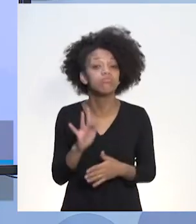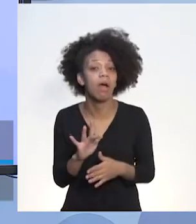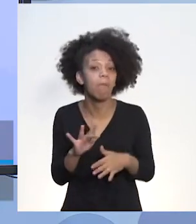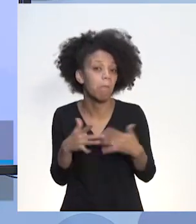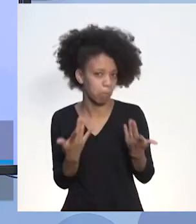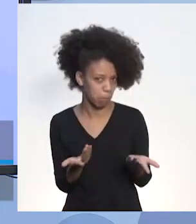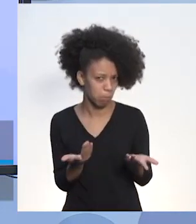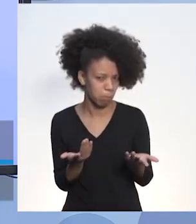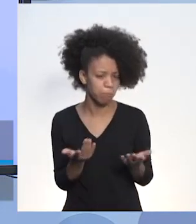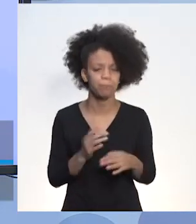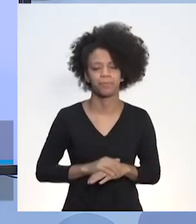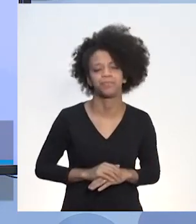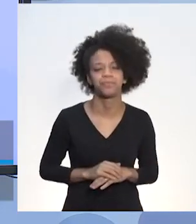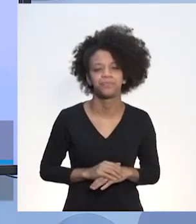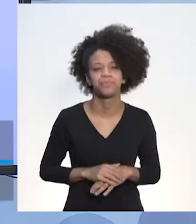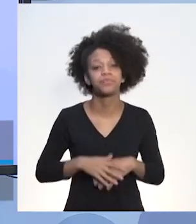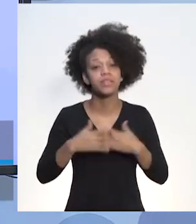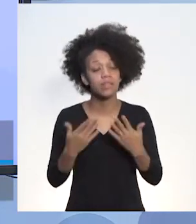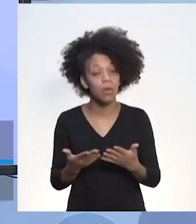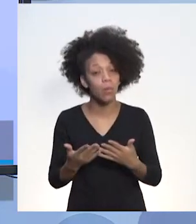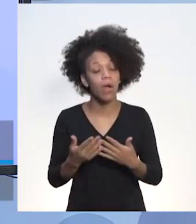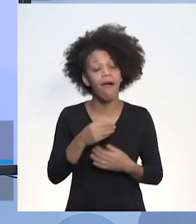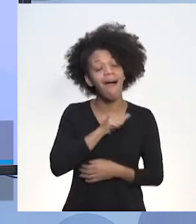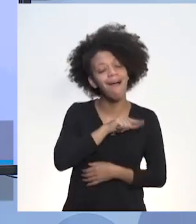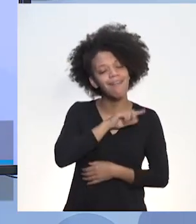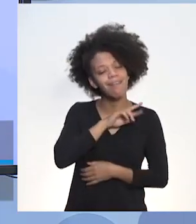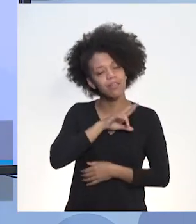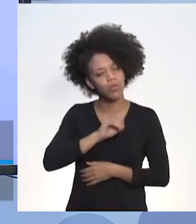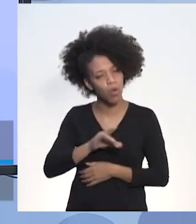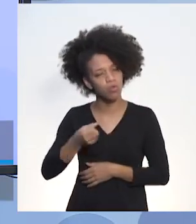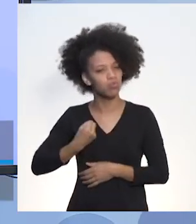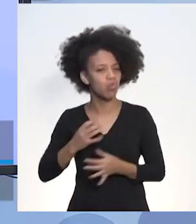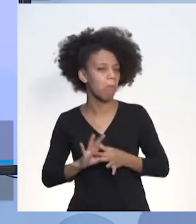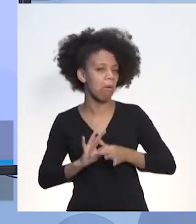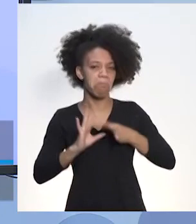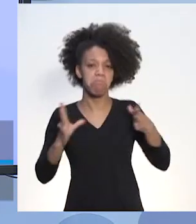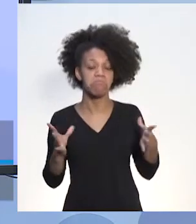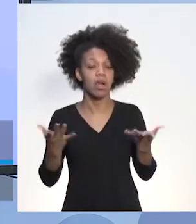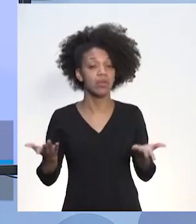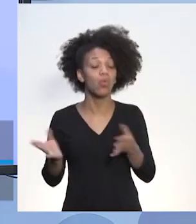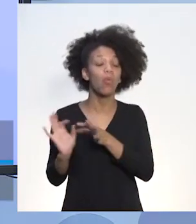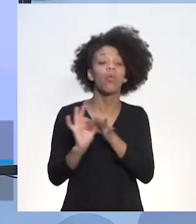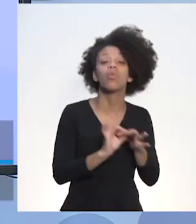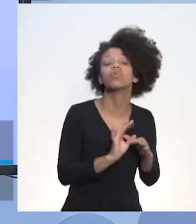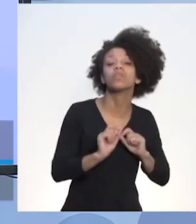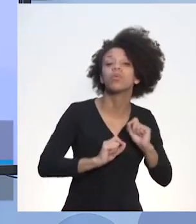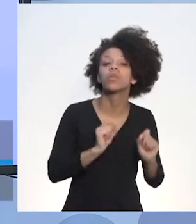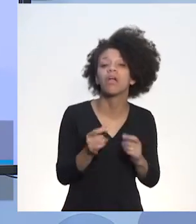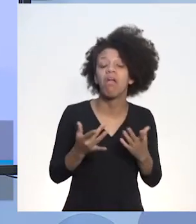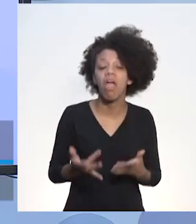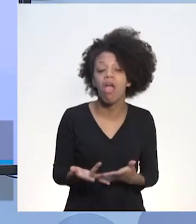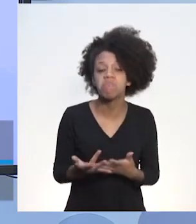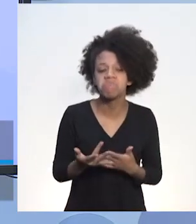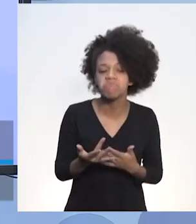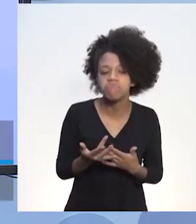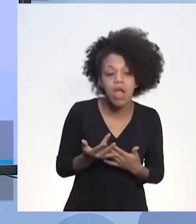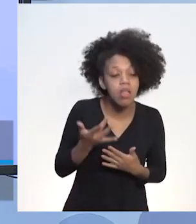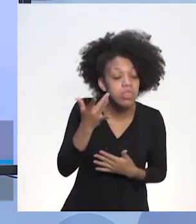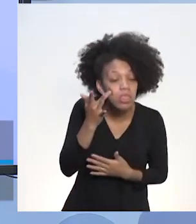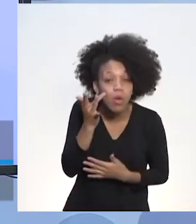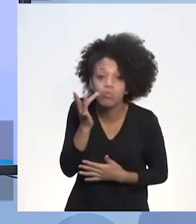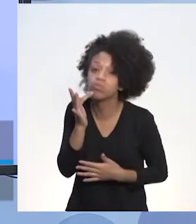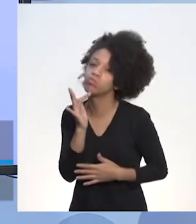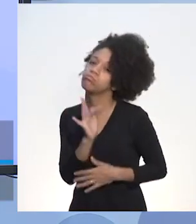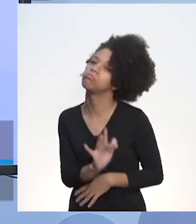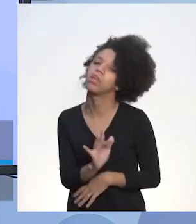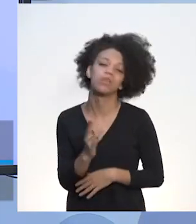imprevisíveis. Então, aleatório, nesse contexto, está relacionado a imprevisível. Eu não